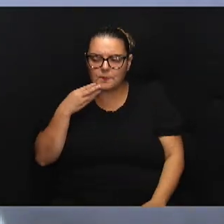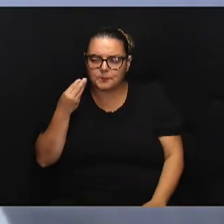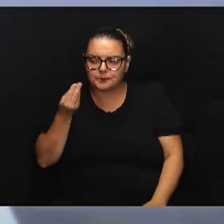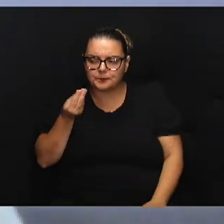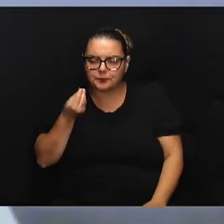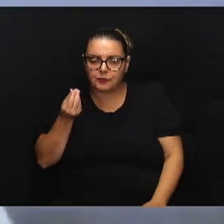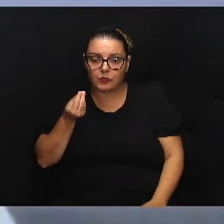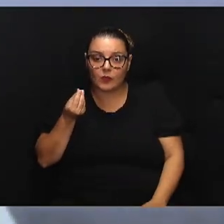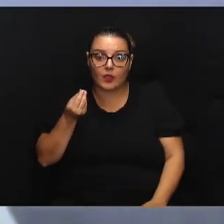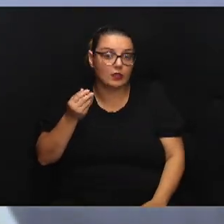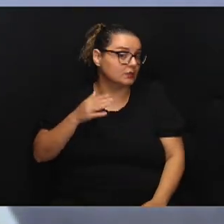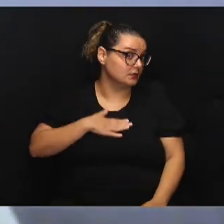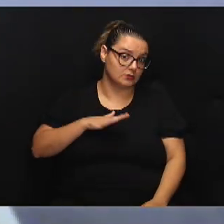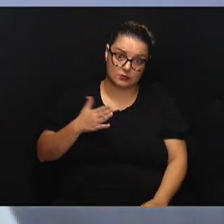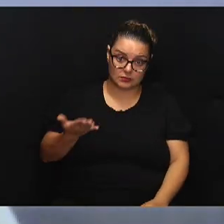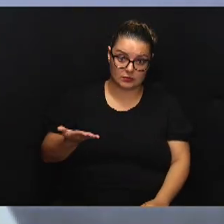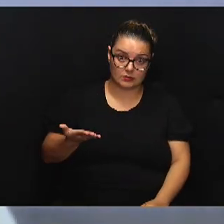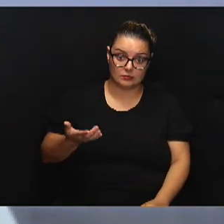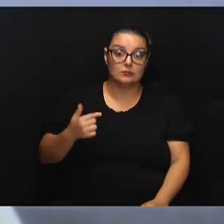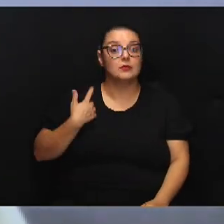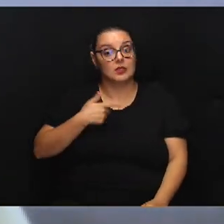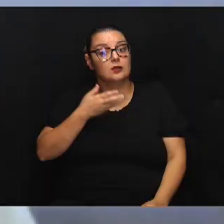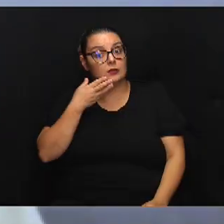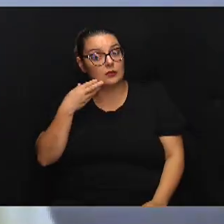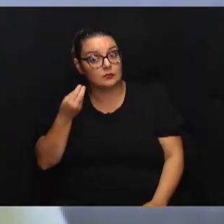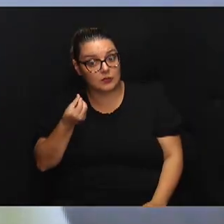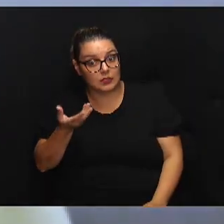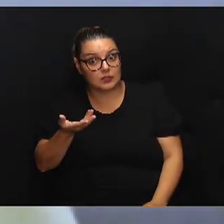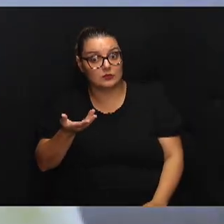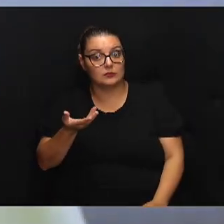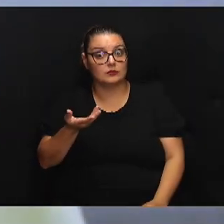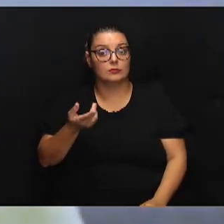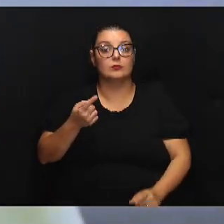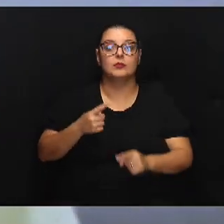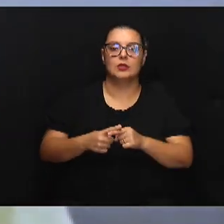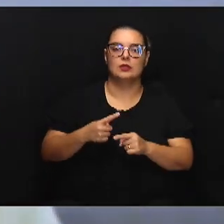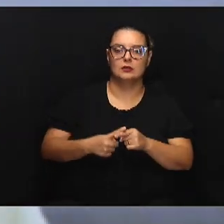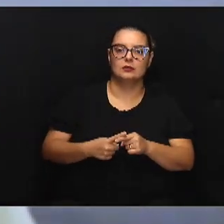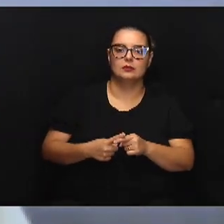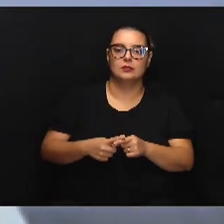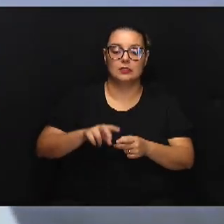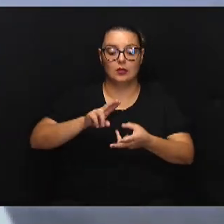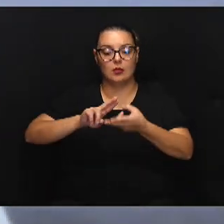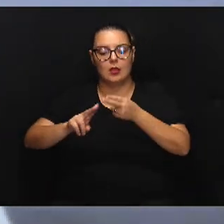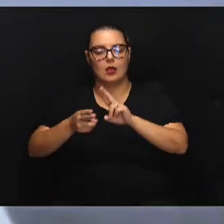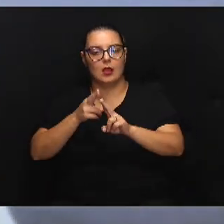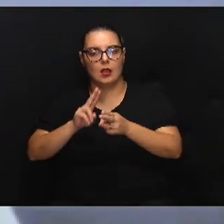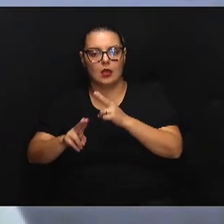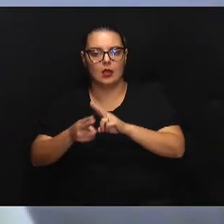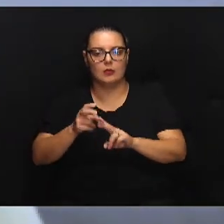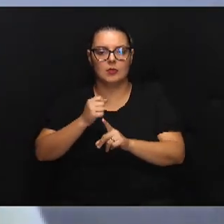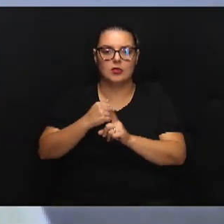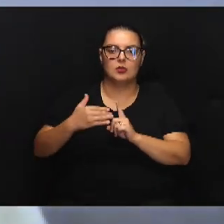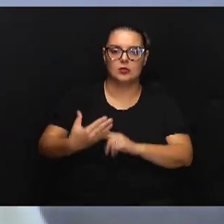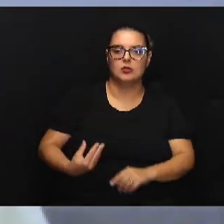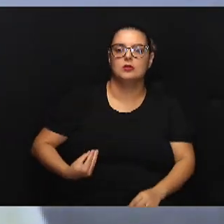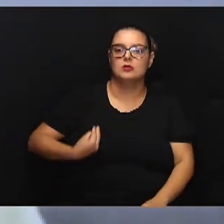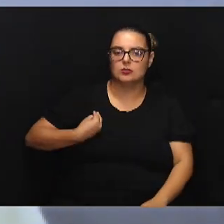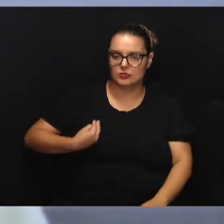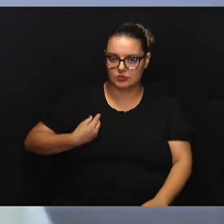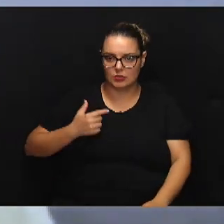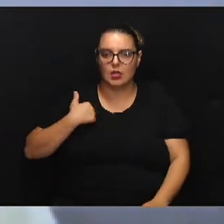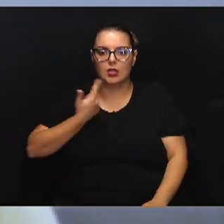algo que nós não gostamos, mas nós experimentamos. Por quê? São habilidades sociais da vida que